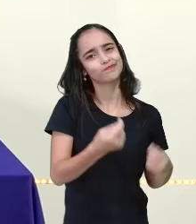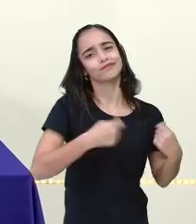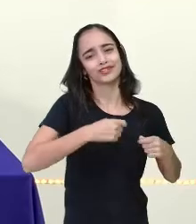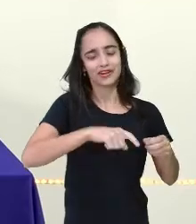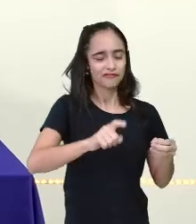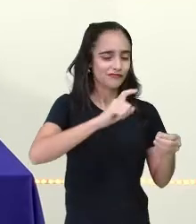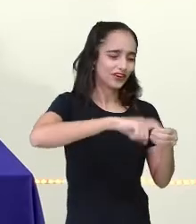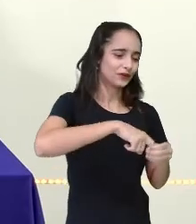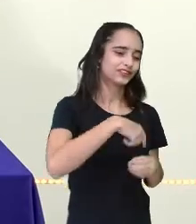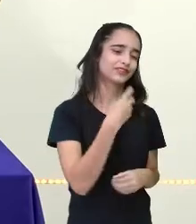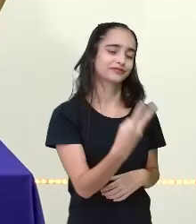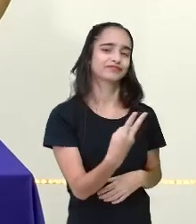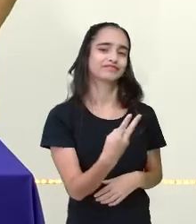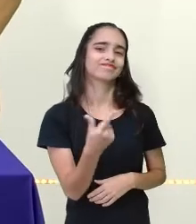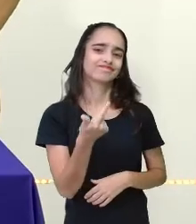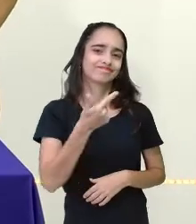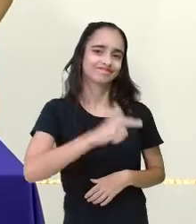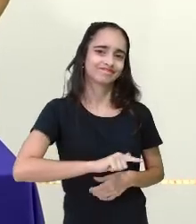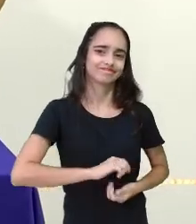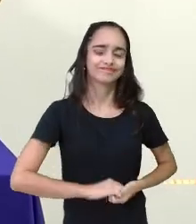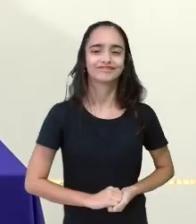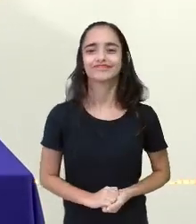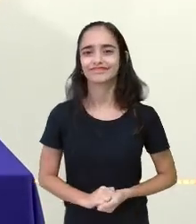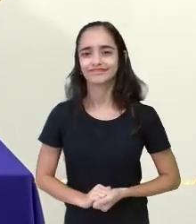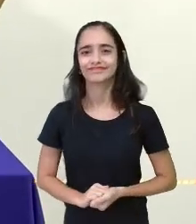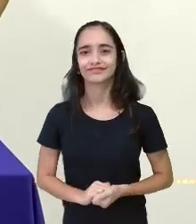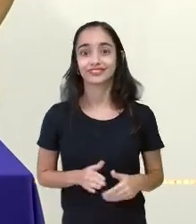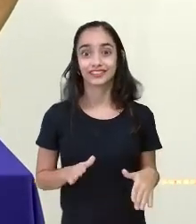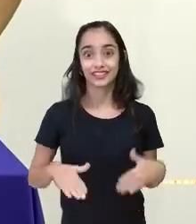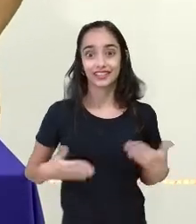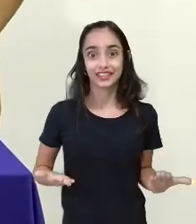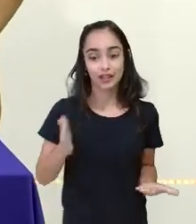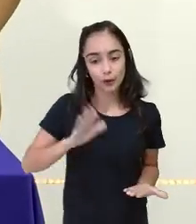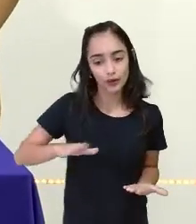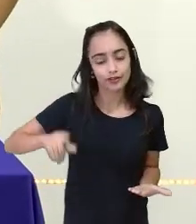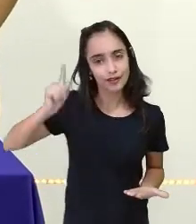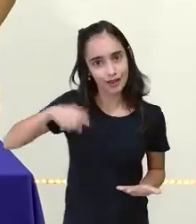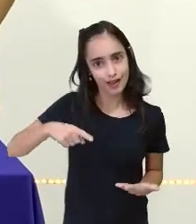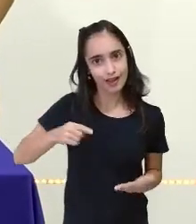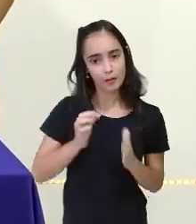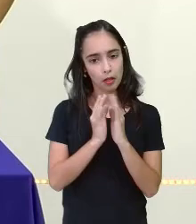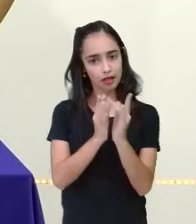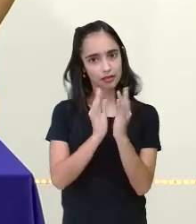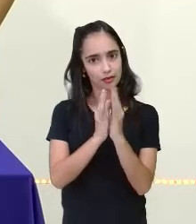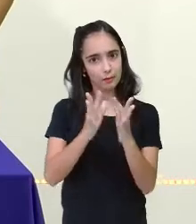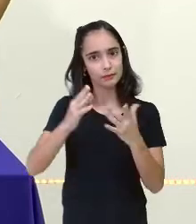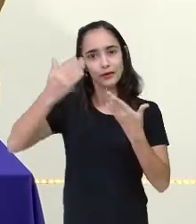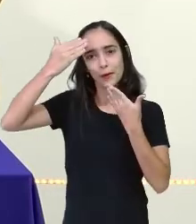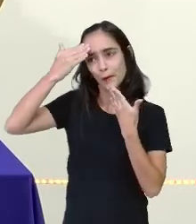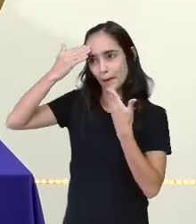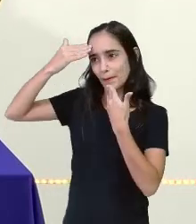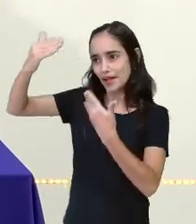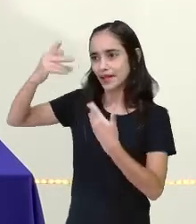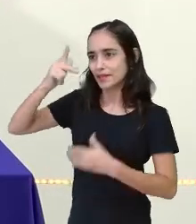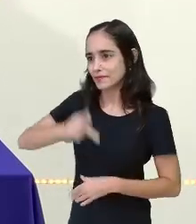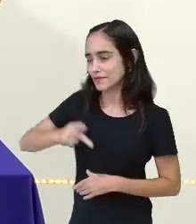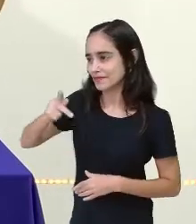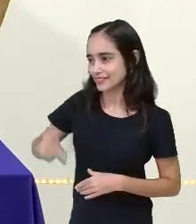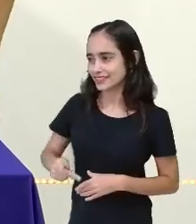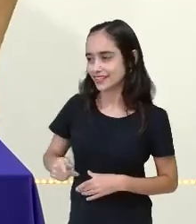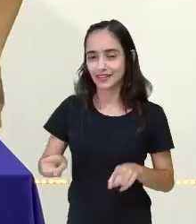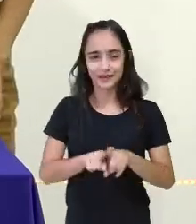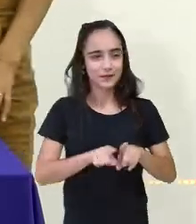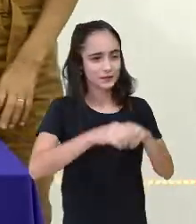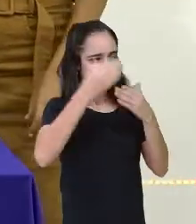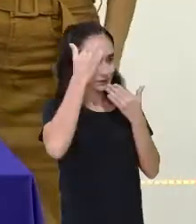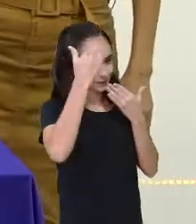para casinha. 2 casas. Então, crianças, essa é a dinâmica. Muito obrigada, professora Esté. Eu que agradeço,